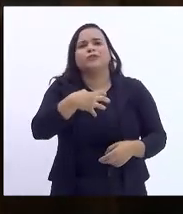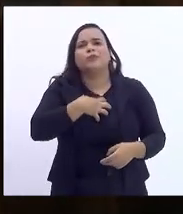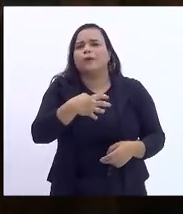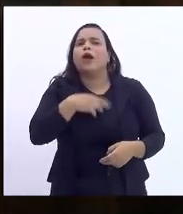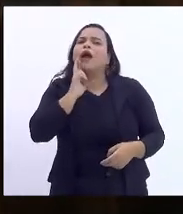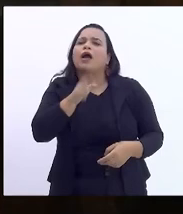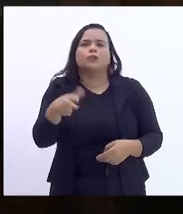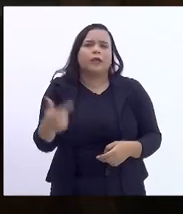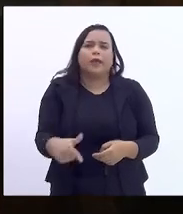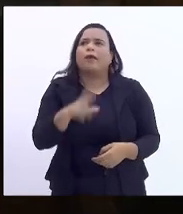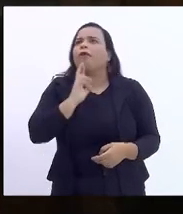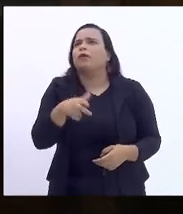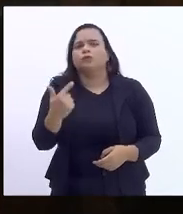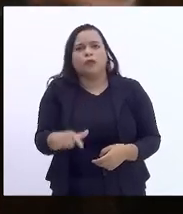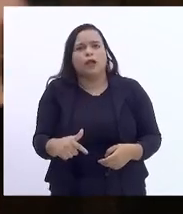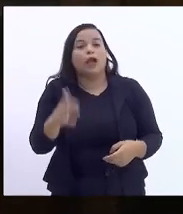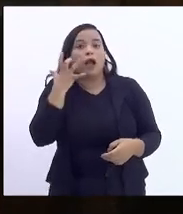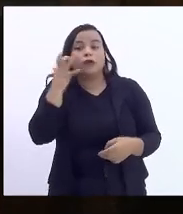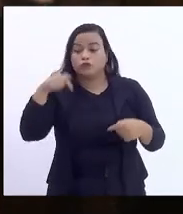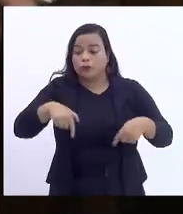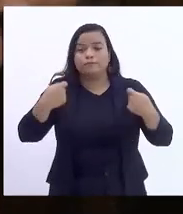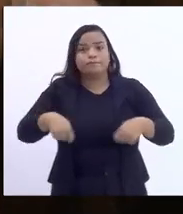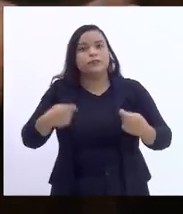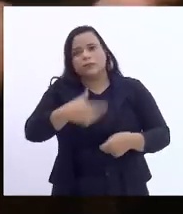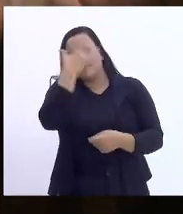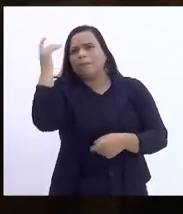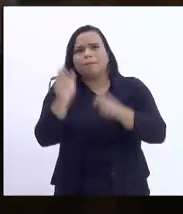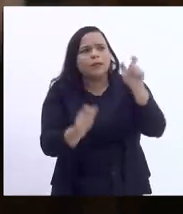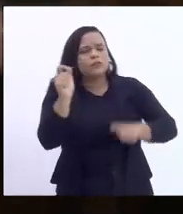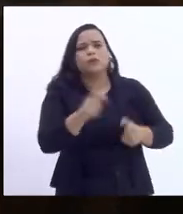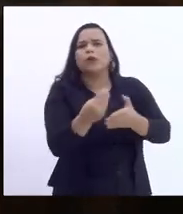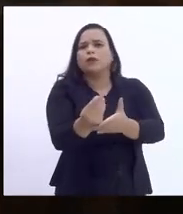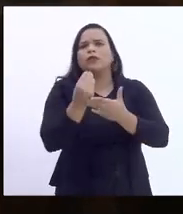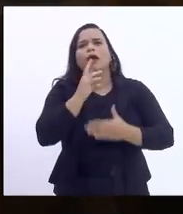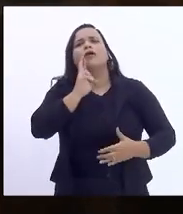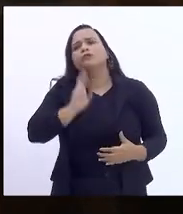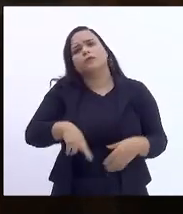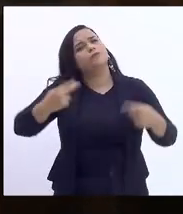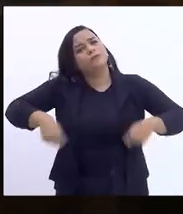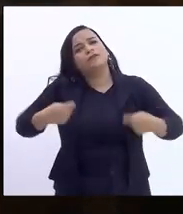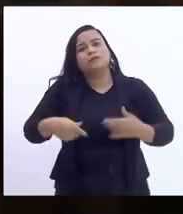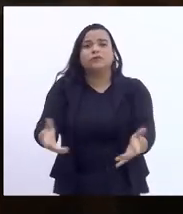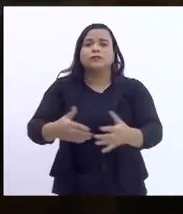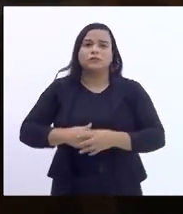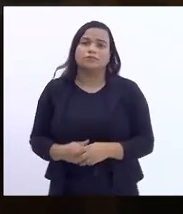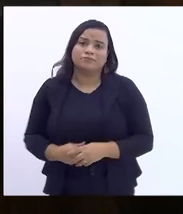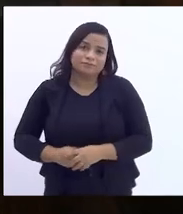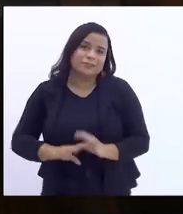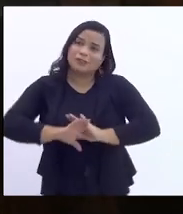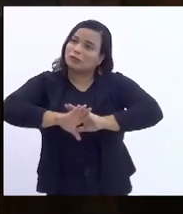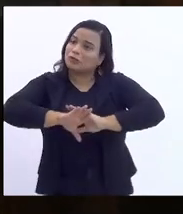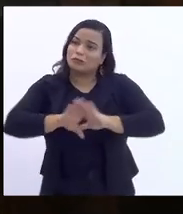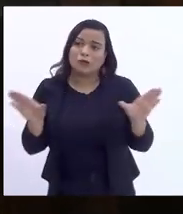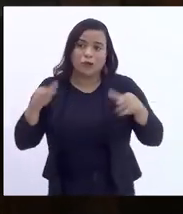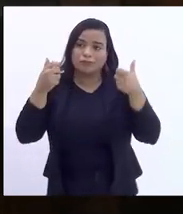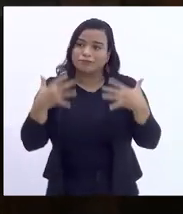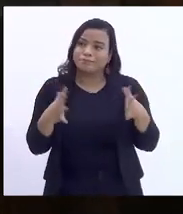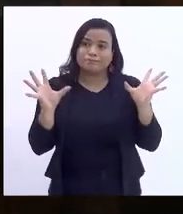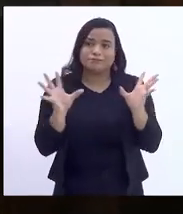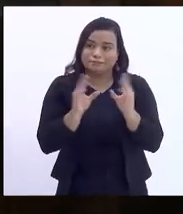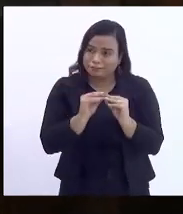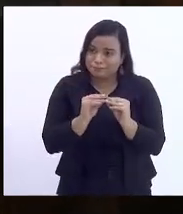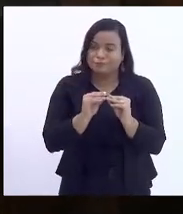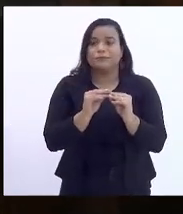aqui deveria ter pessoas que nos dessem resposta então é apenas o que eu tenho